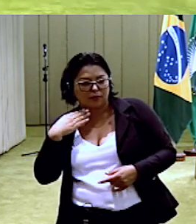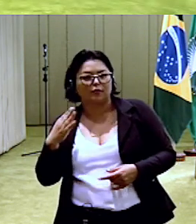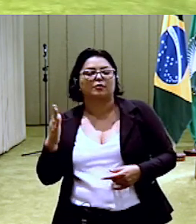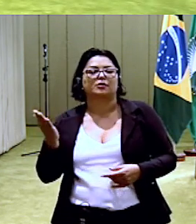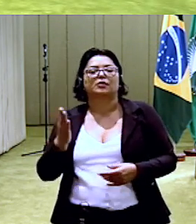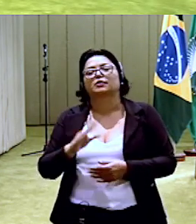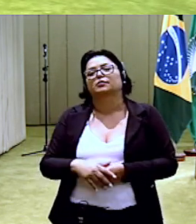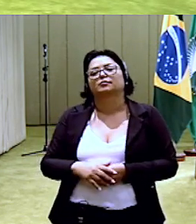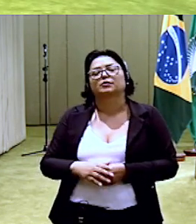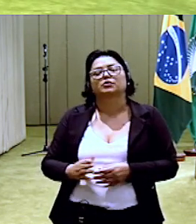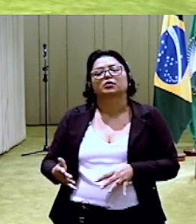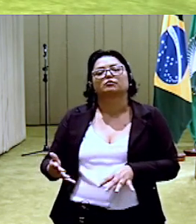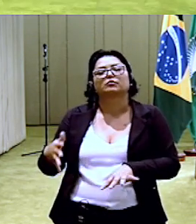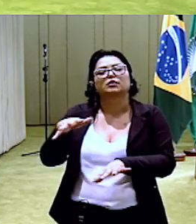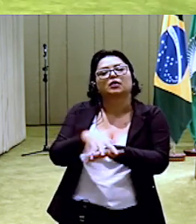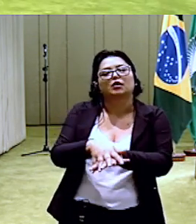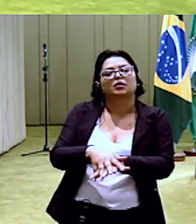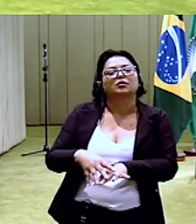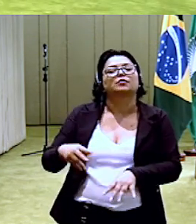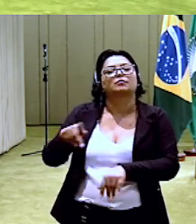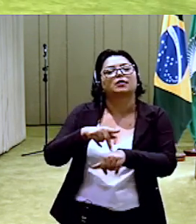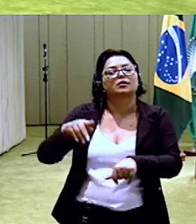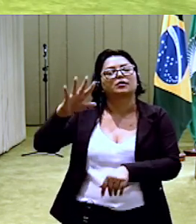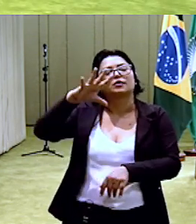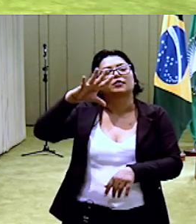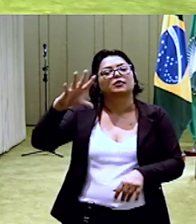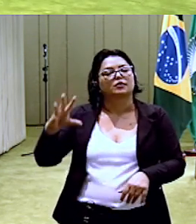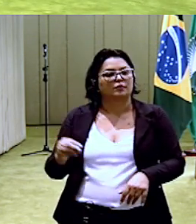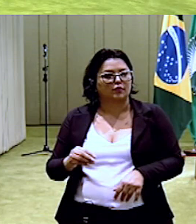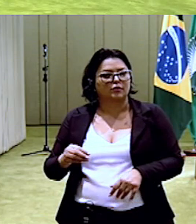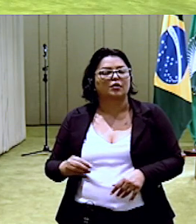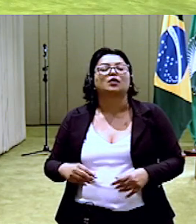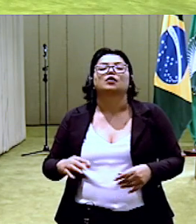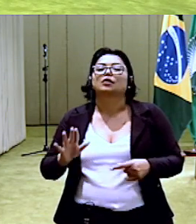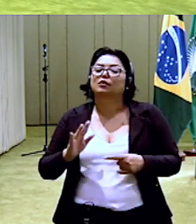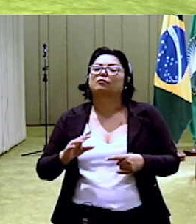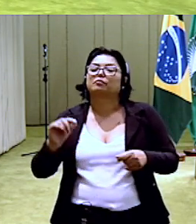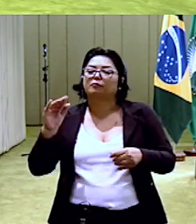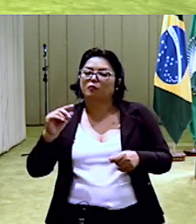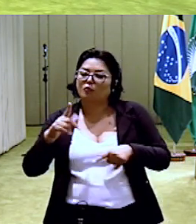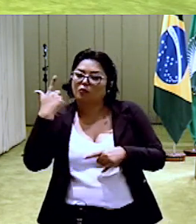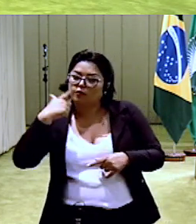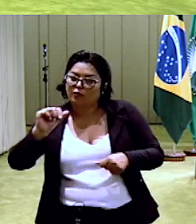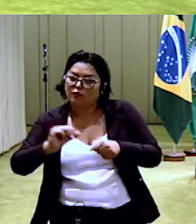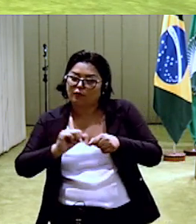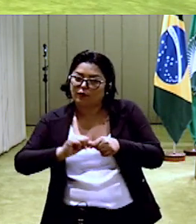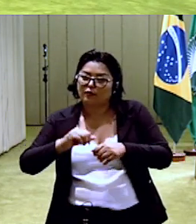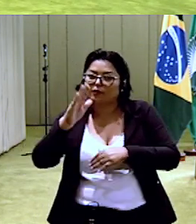tal países em África, que conseguiu levar práticas, boas práticas na